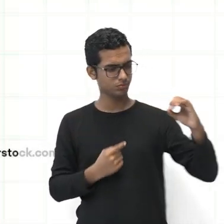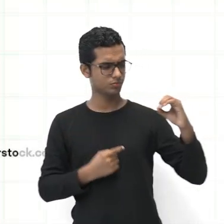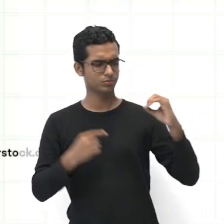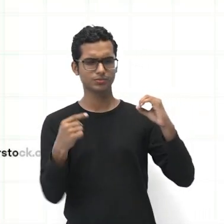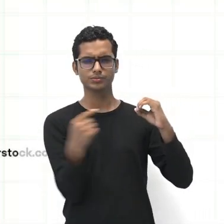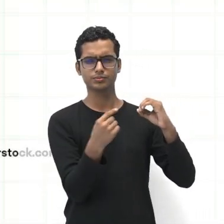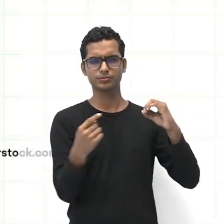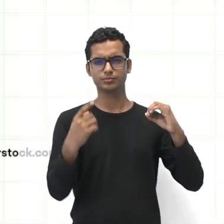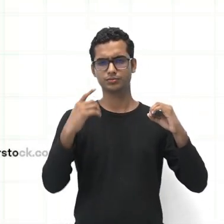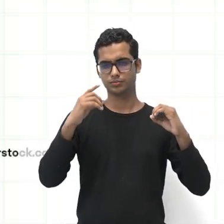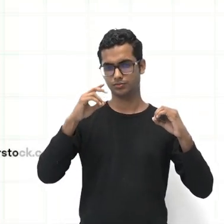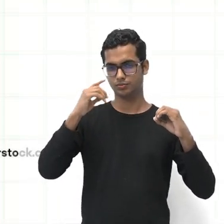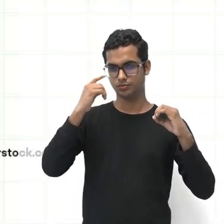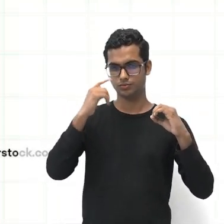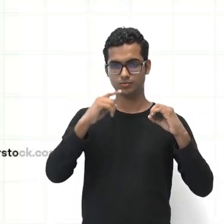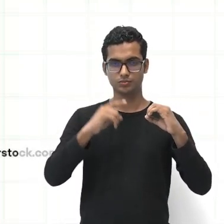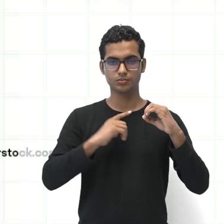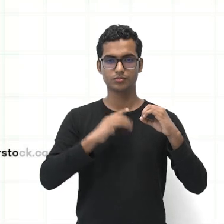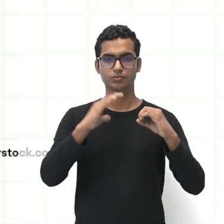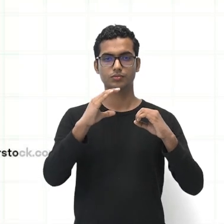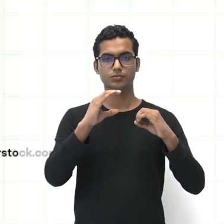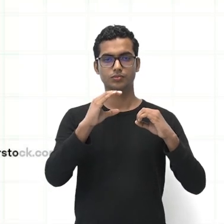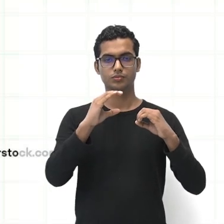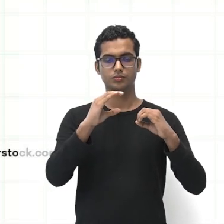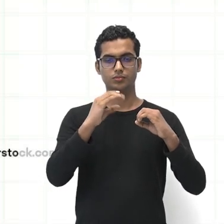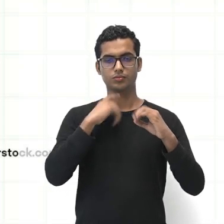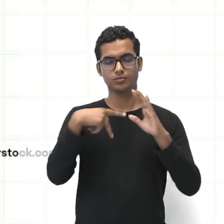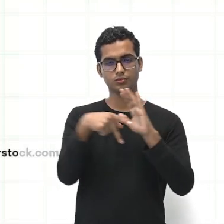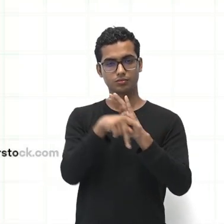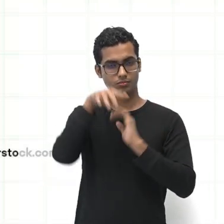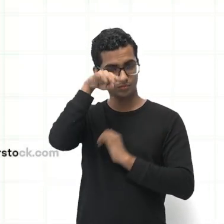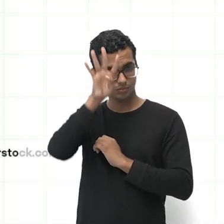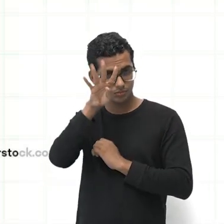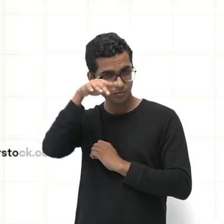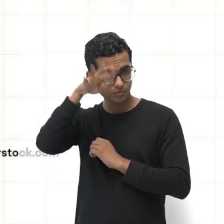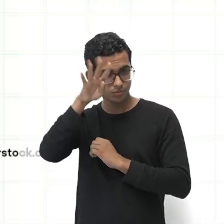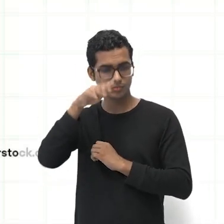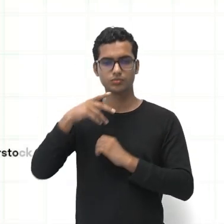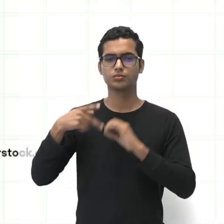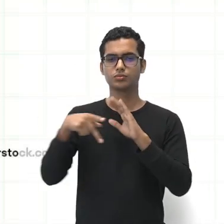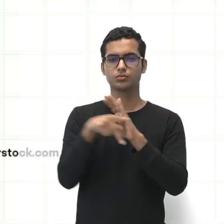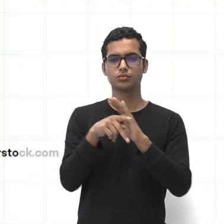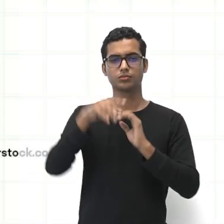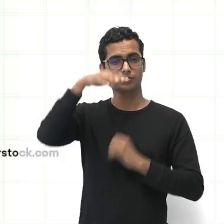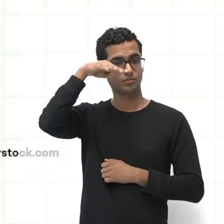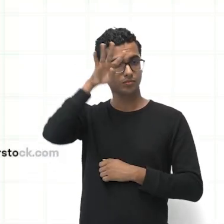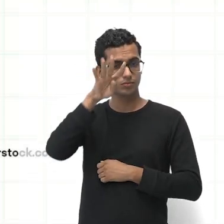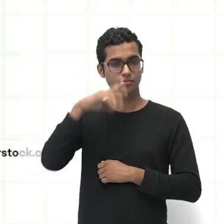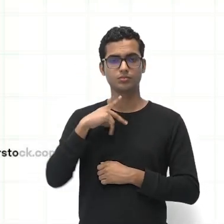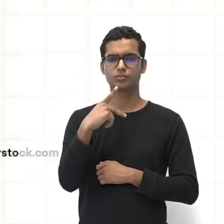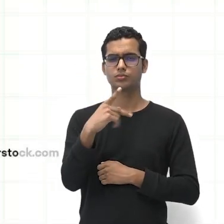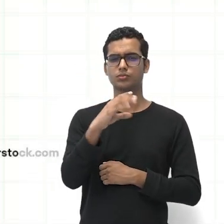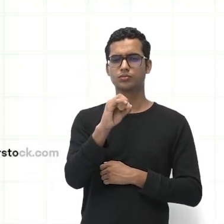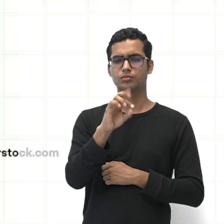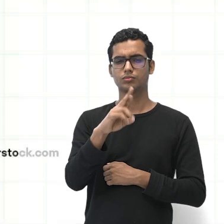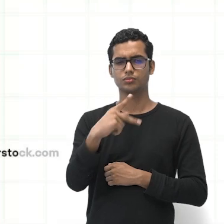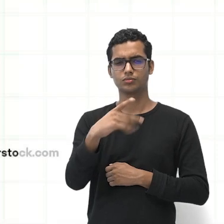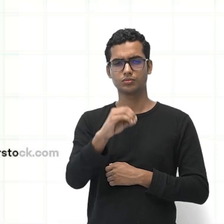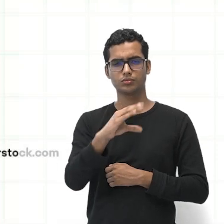cílios? Então, nós vamos ter o corpo ciliar superior e inferior, da onde sai, né,